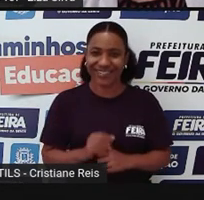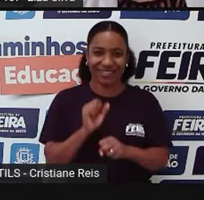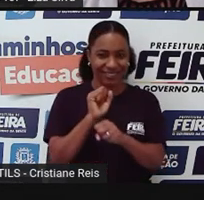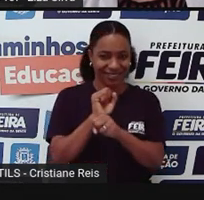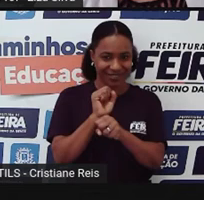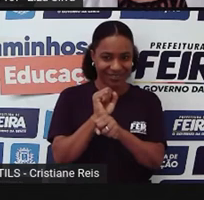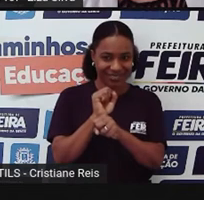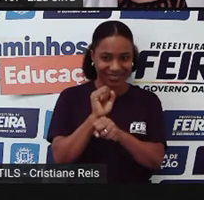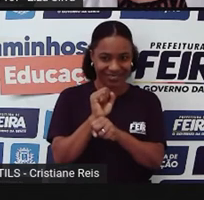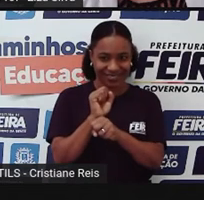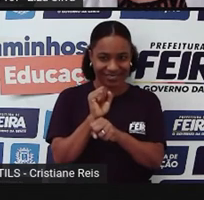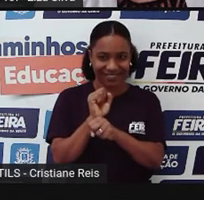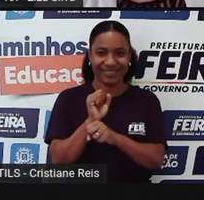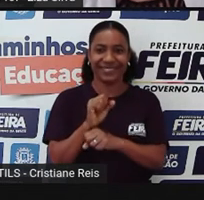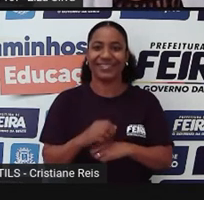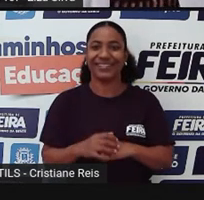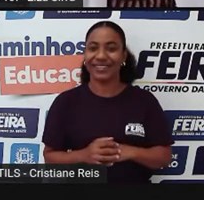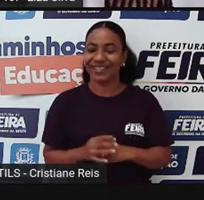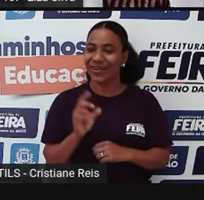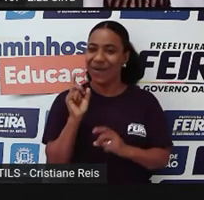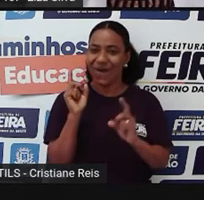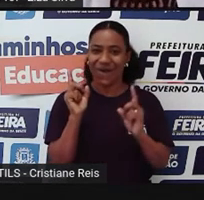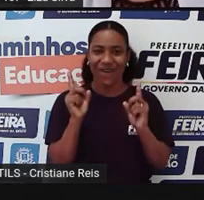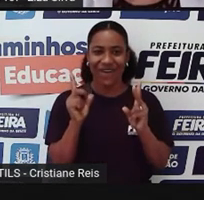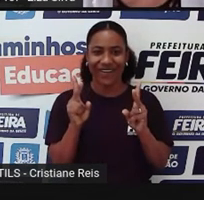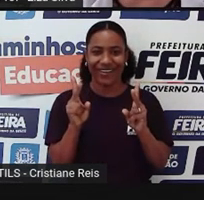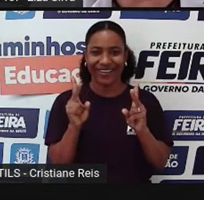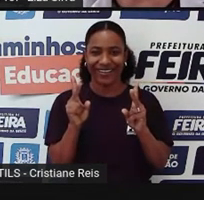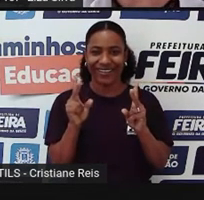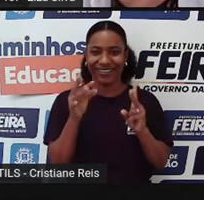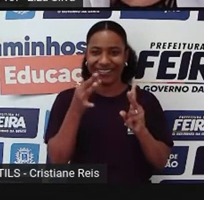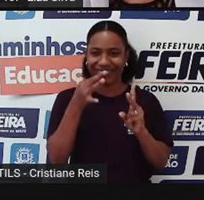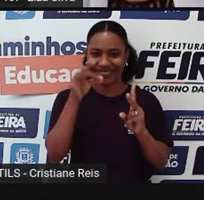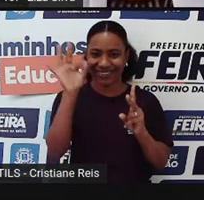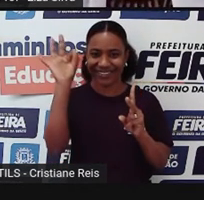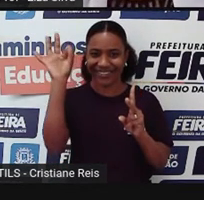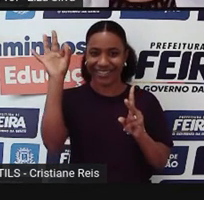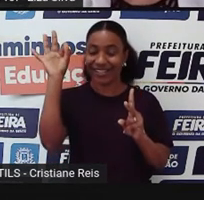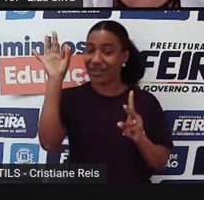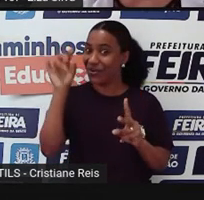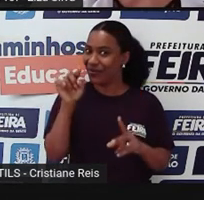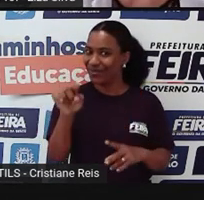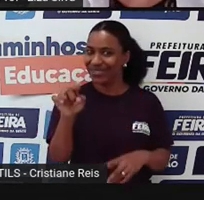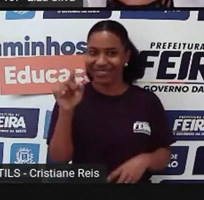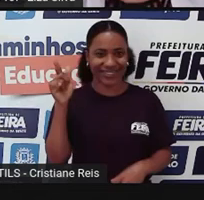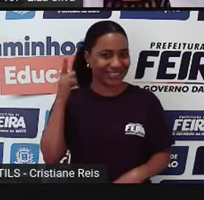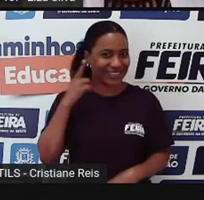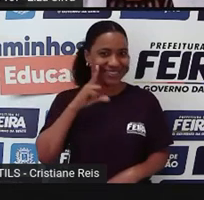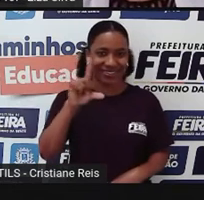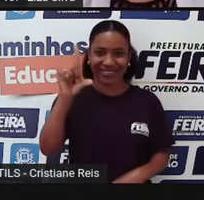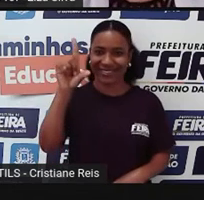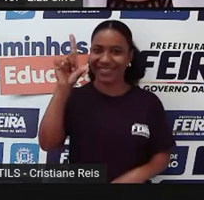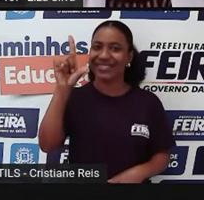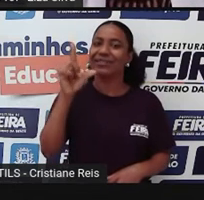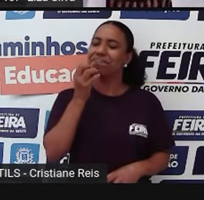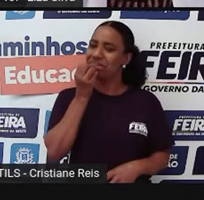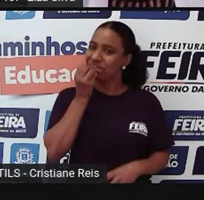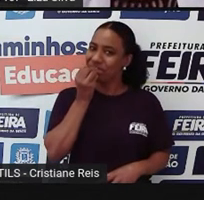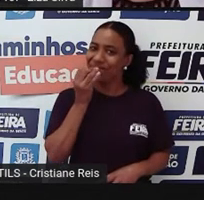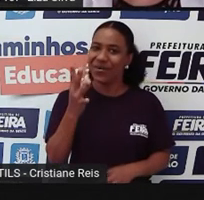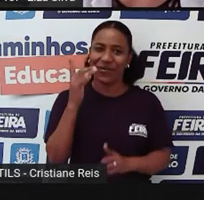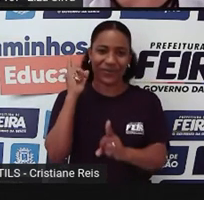moment o rock eo Audax ou você é o melhor do que você conseguiu